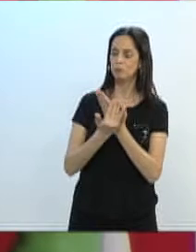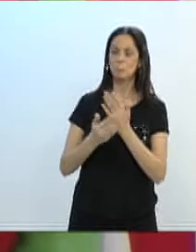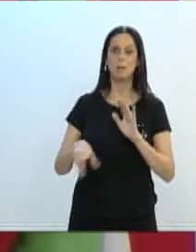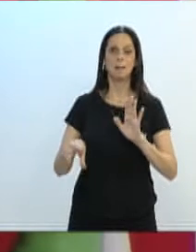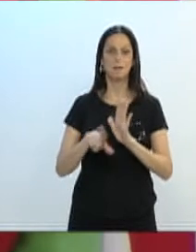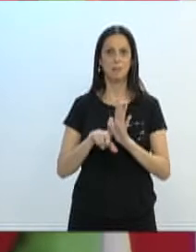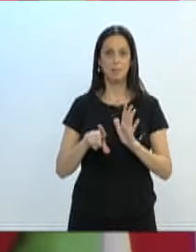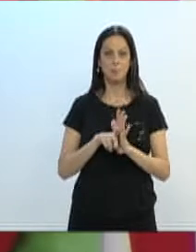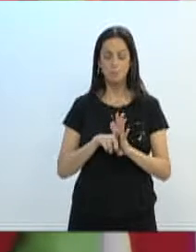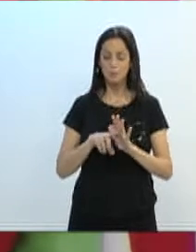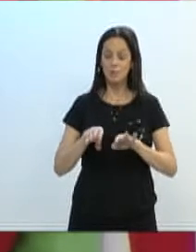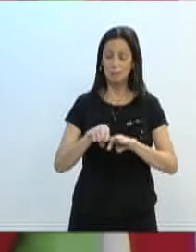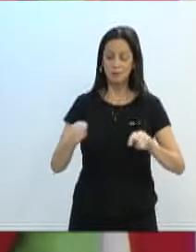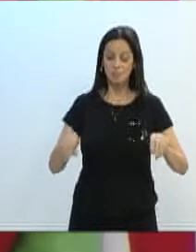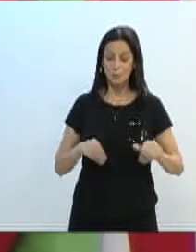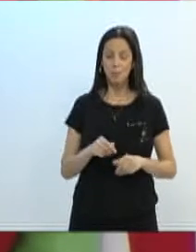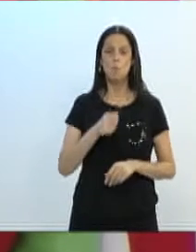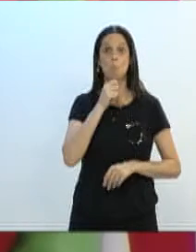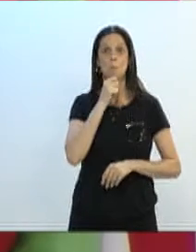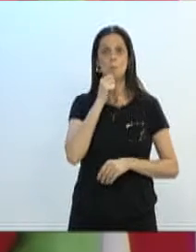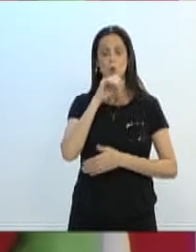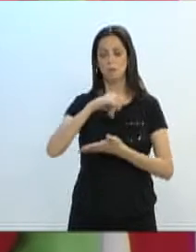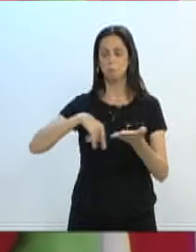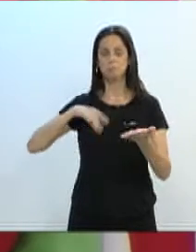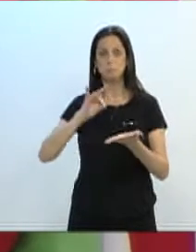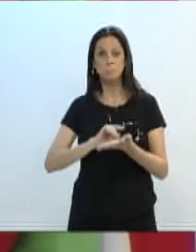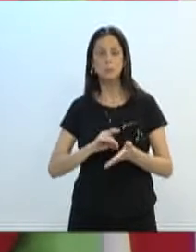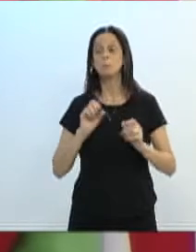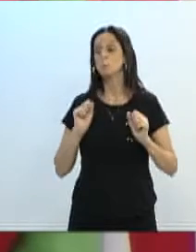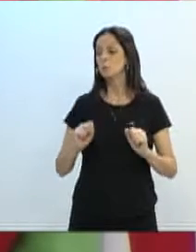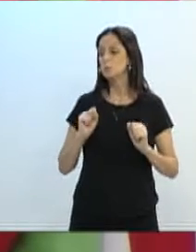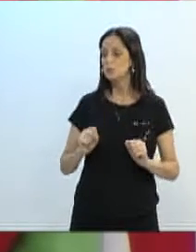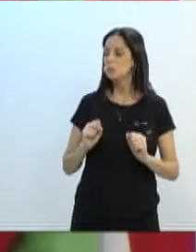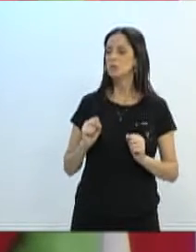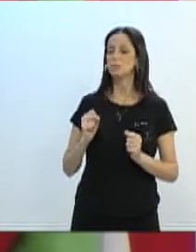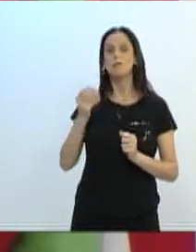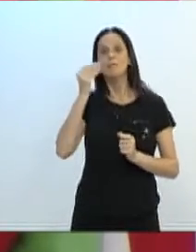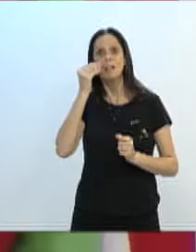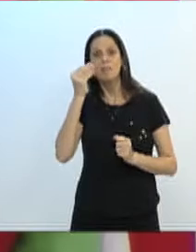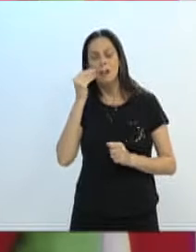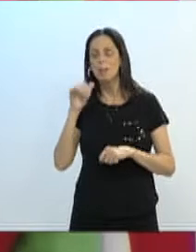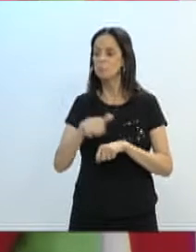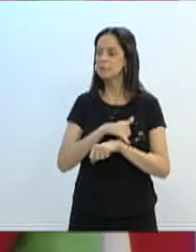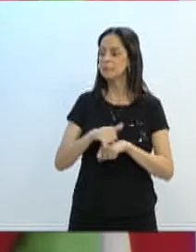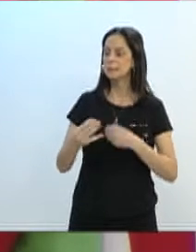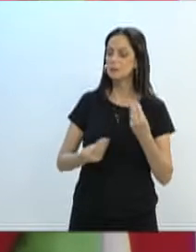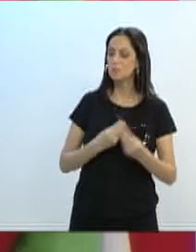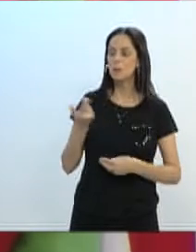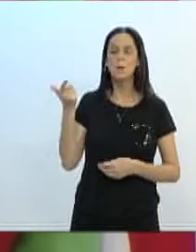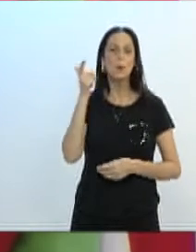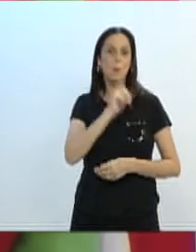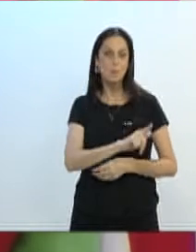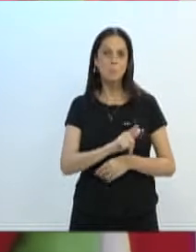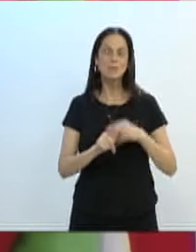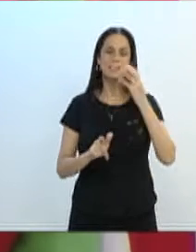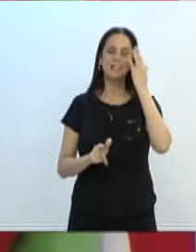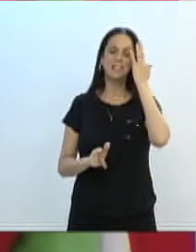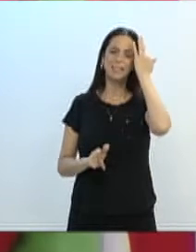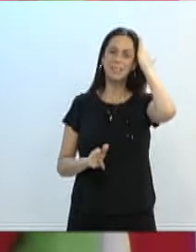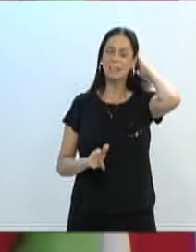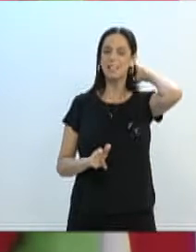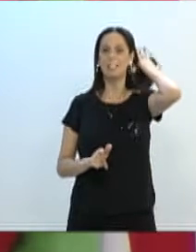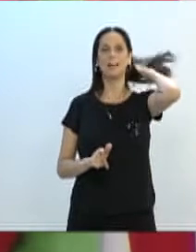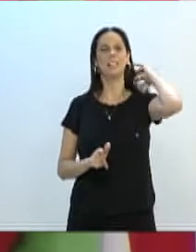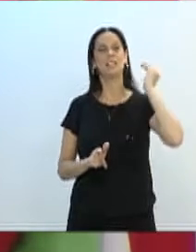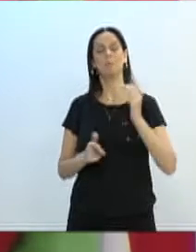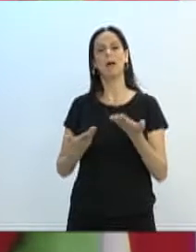terrenos que hoje são irregularizáveis no município, através de uma compensação, vereador Maurício Gol, que eles possam, mais ou menos como a lei de compensação urbanística, aprovação